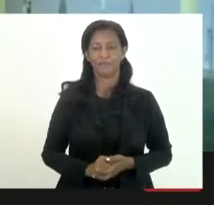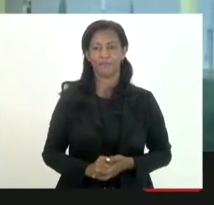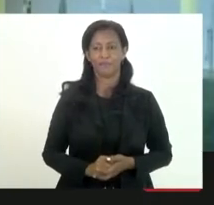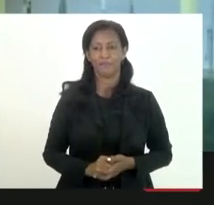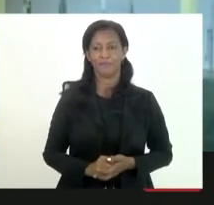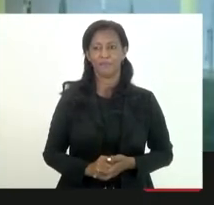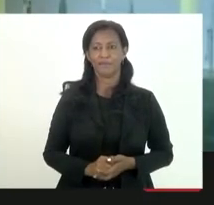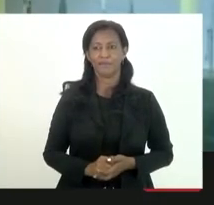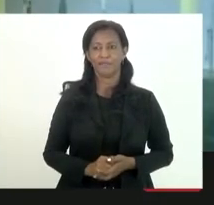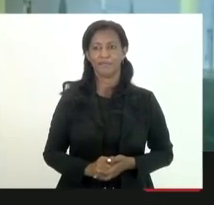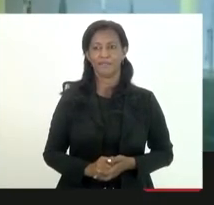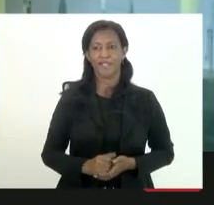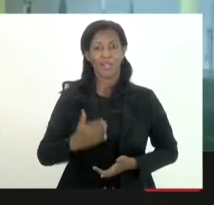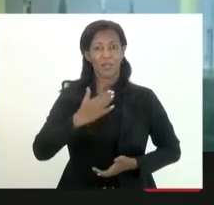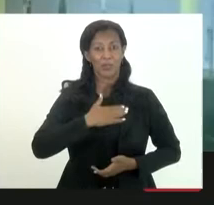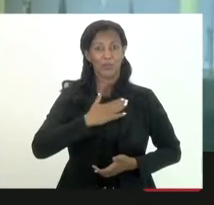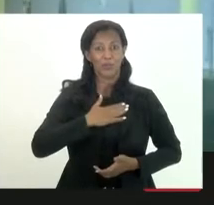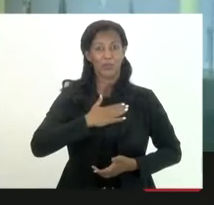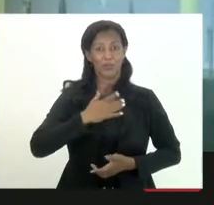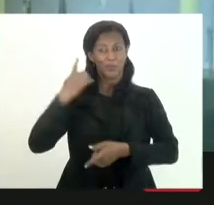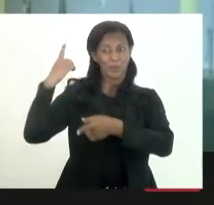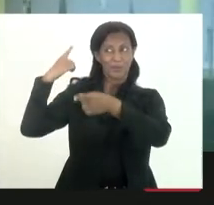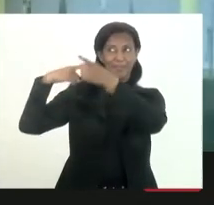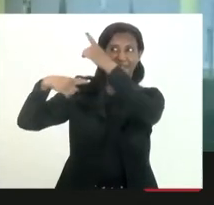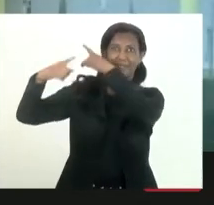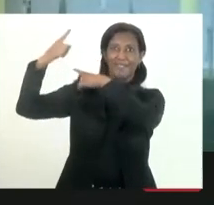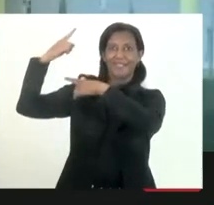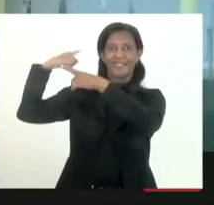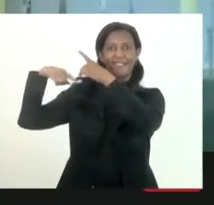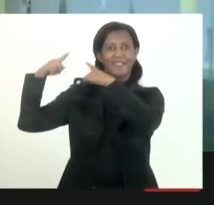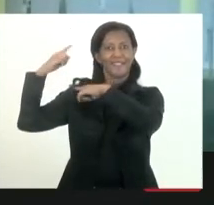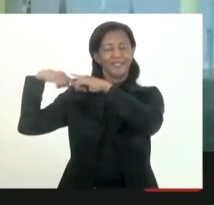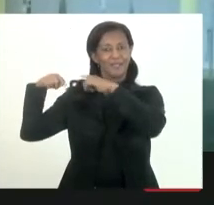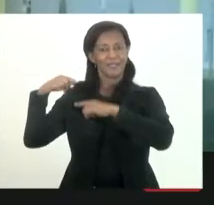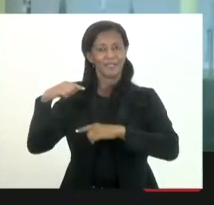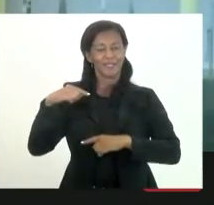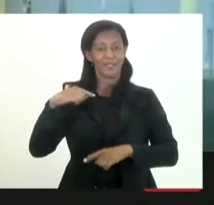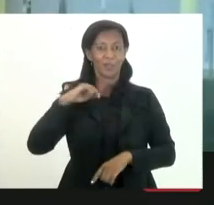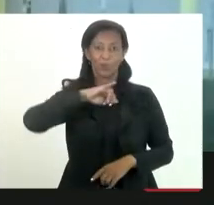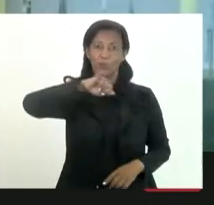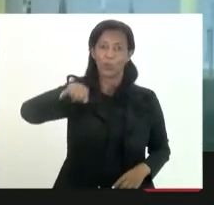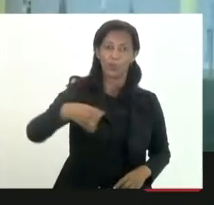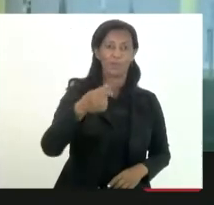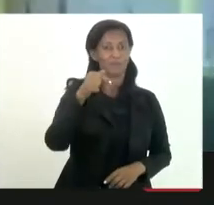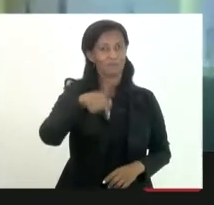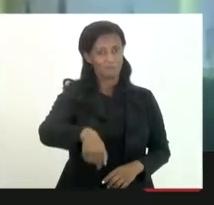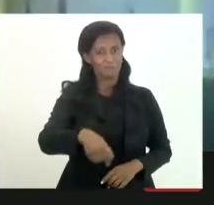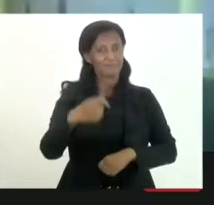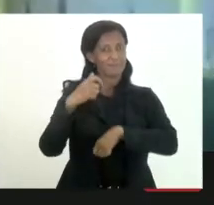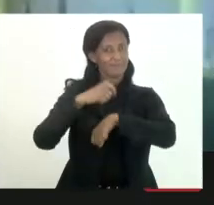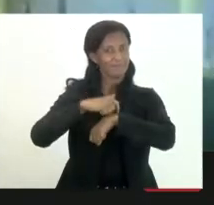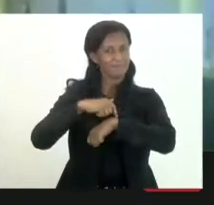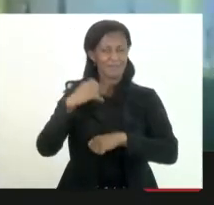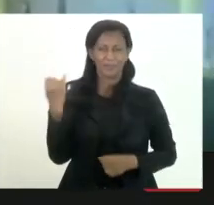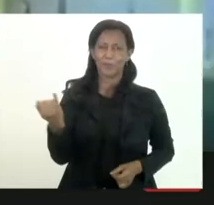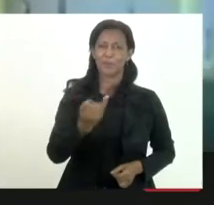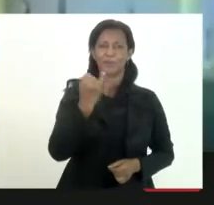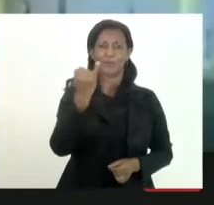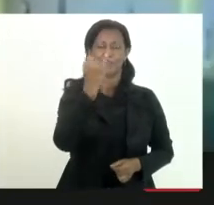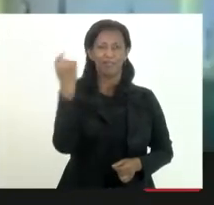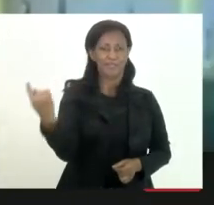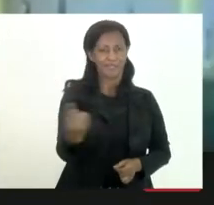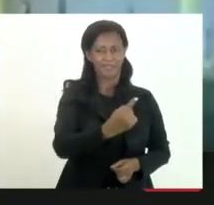saudar os meus ancestrais pela oportunidade de eu estar aqui nesse momento tão importante para nós.